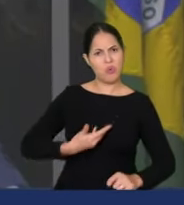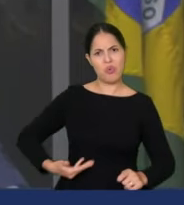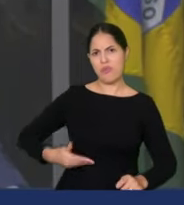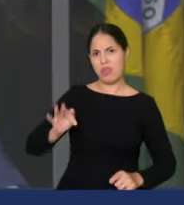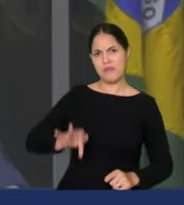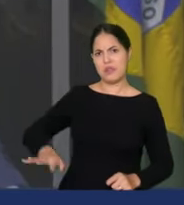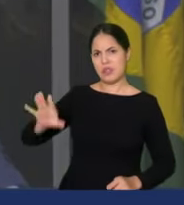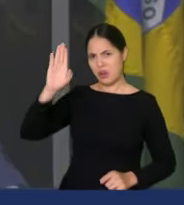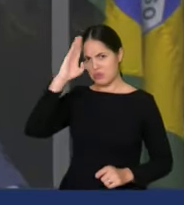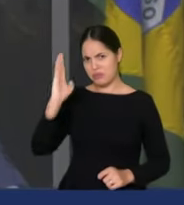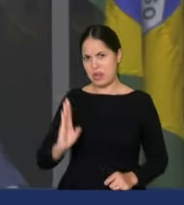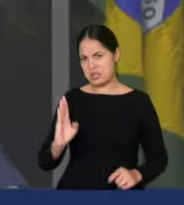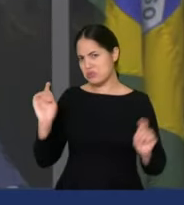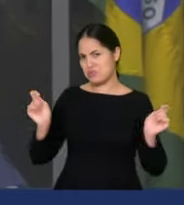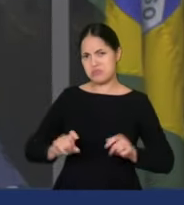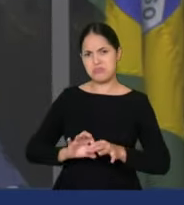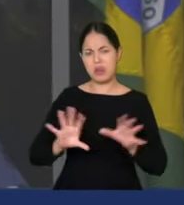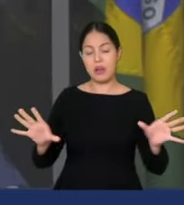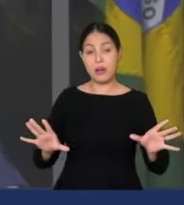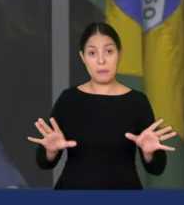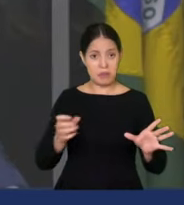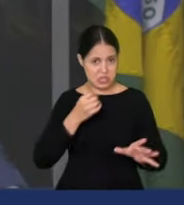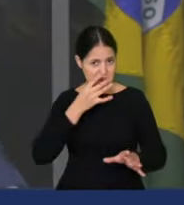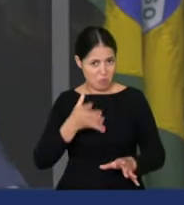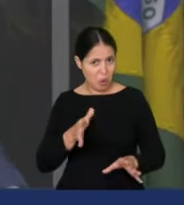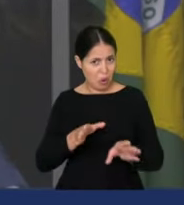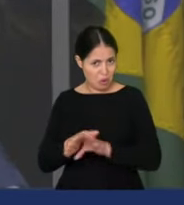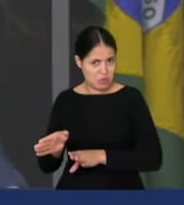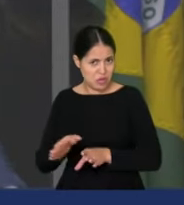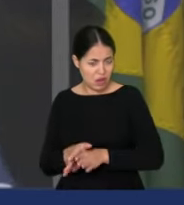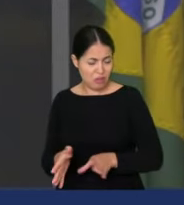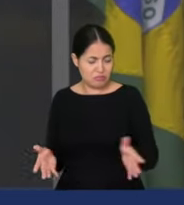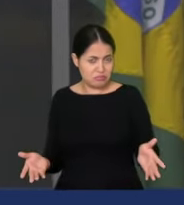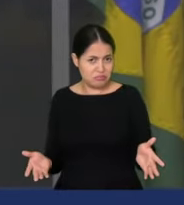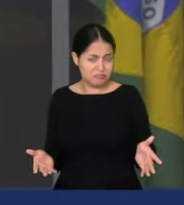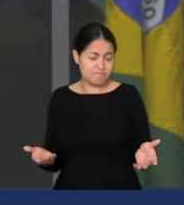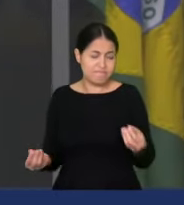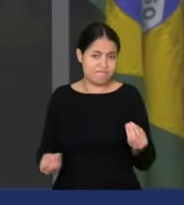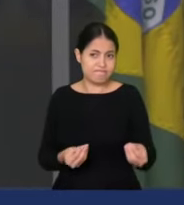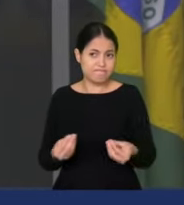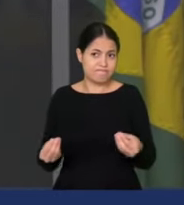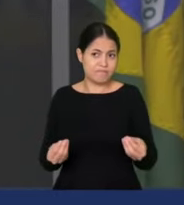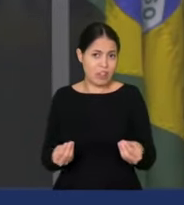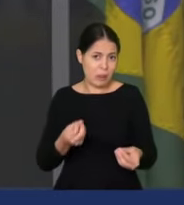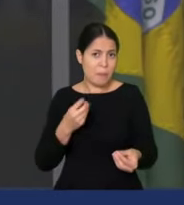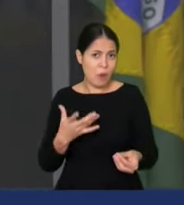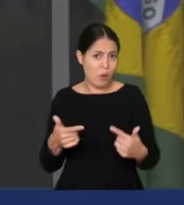que um governo pode fazer é aconselhável. Uma coisa é poder, outra coisa é ser legal fazer.